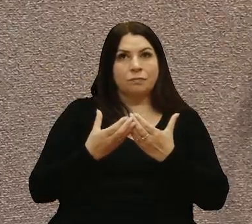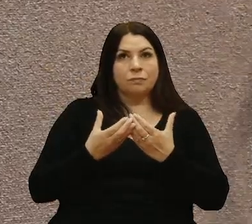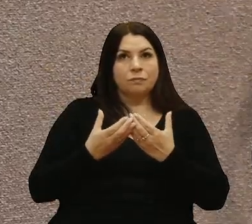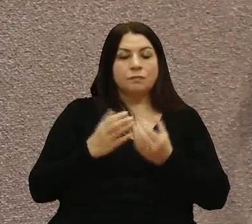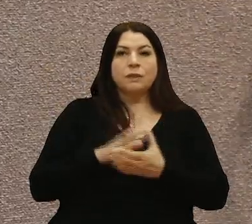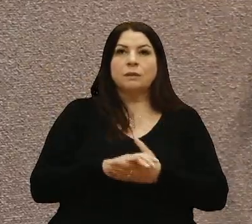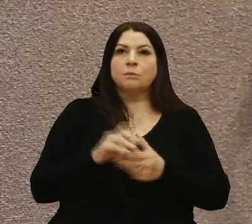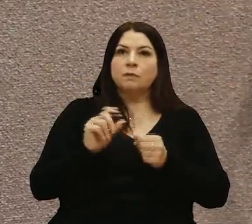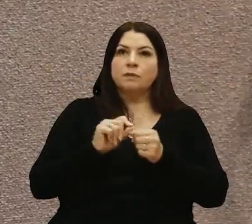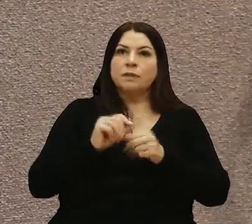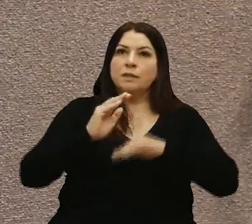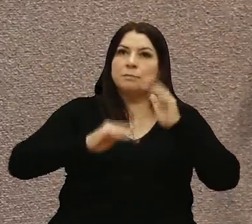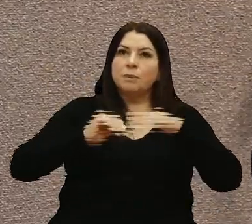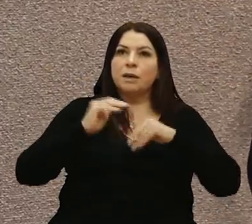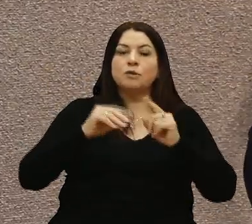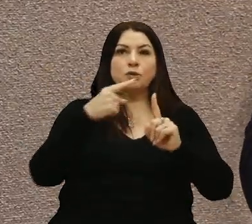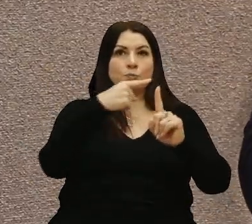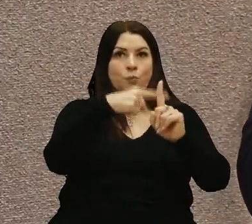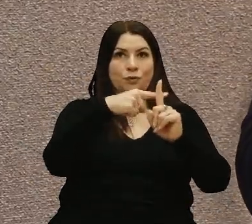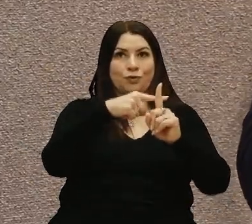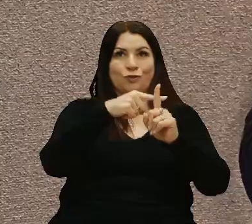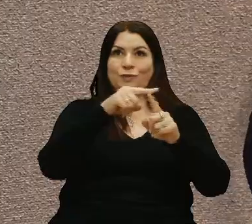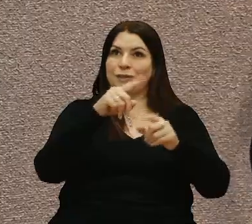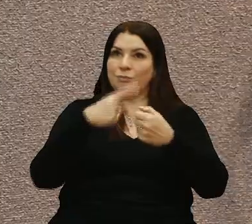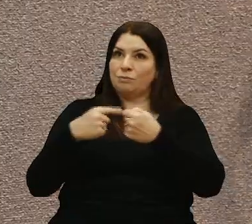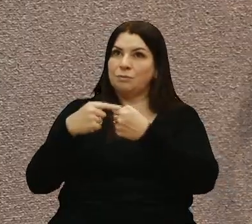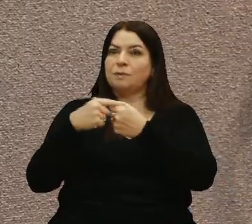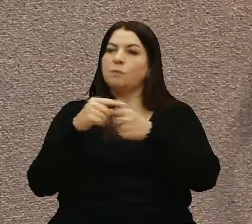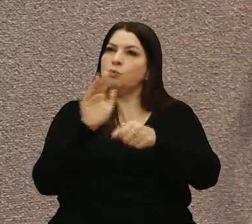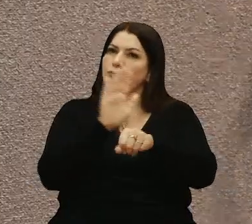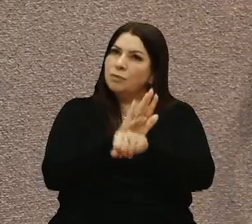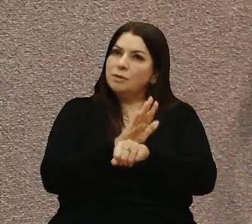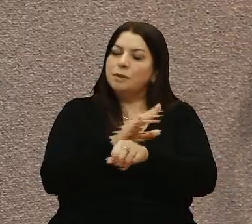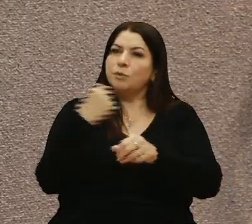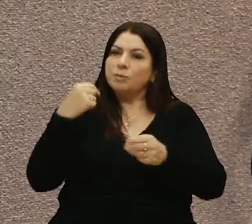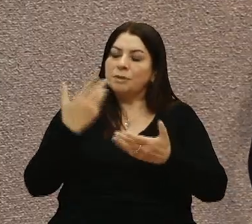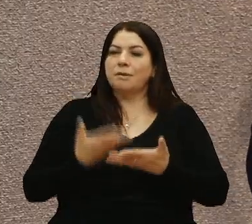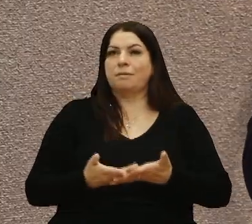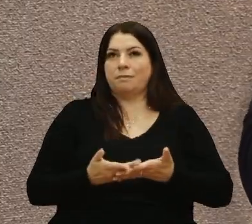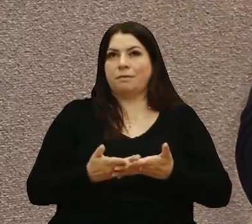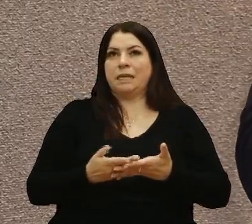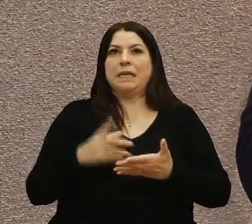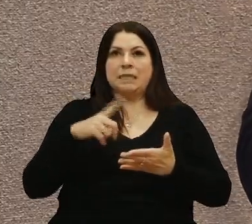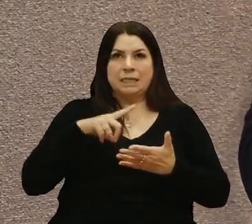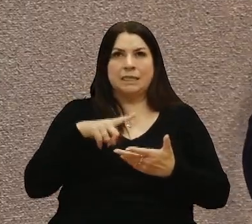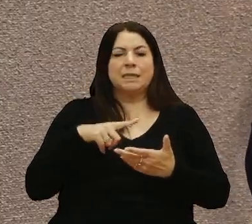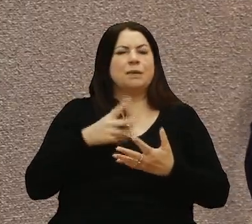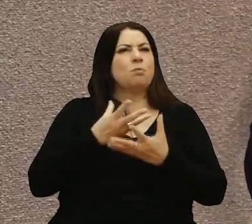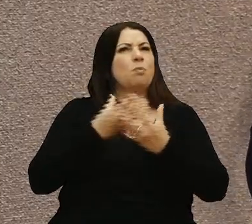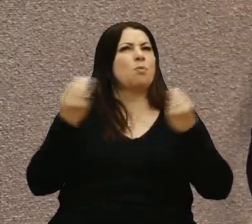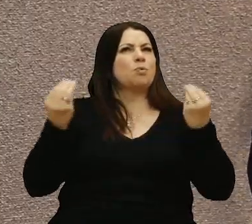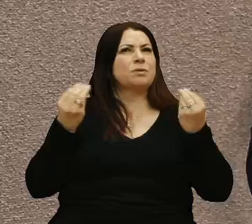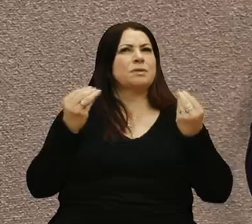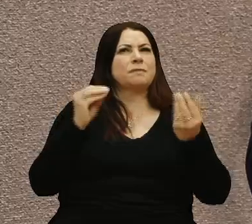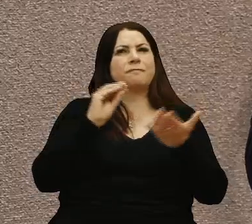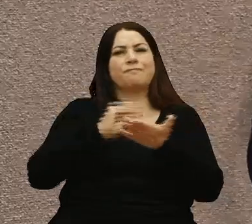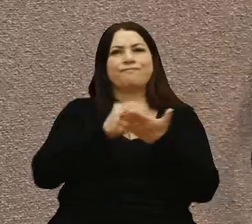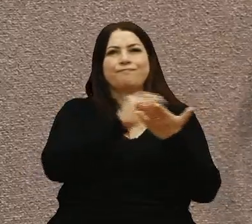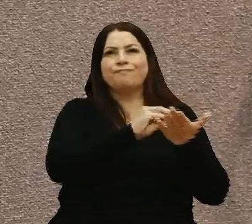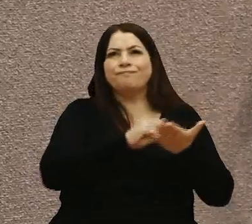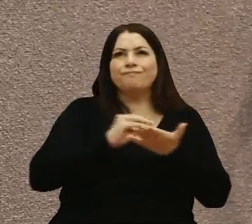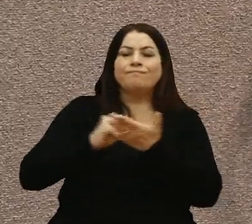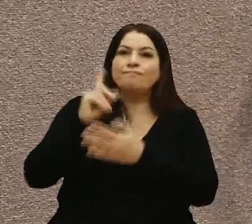Vamos fazer práticas positivas para o nosso município. Vamos auxiliar naquilo que for necessário. Nós temos tantas ausências,